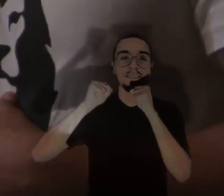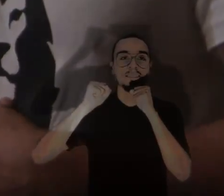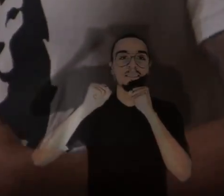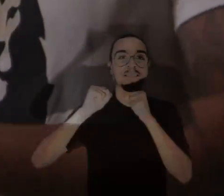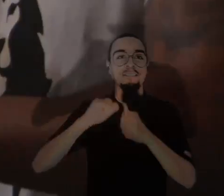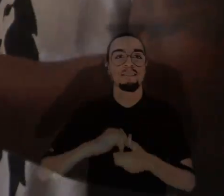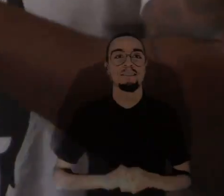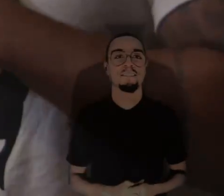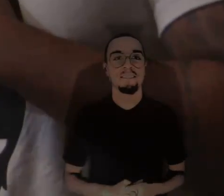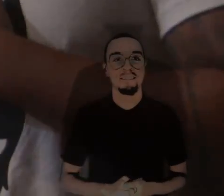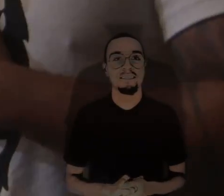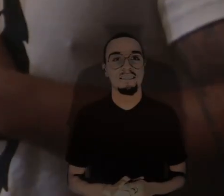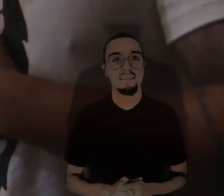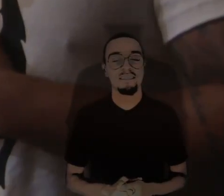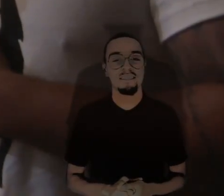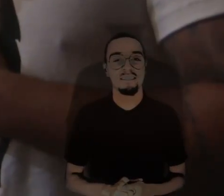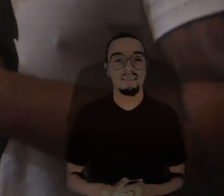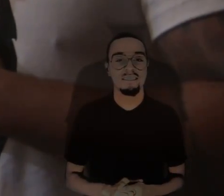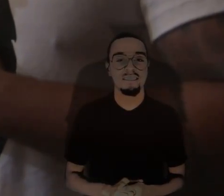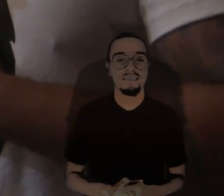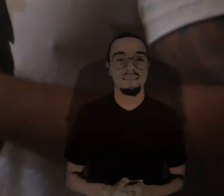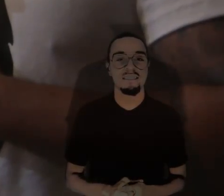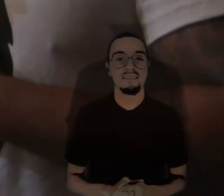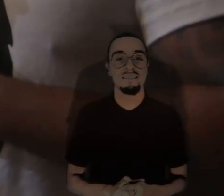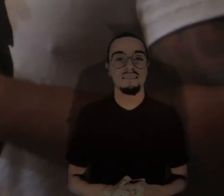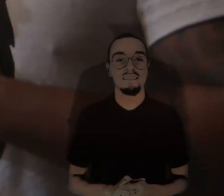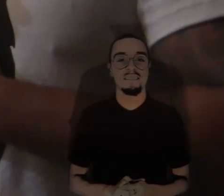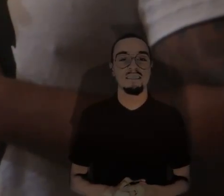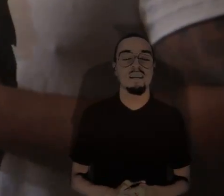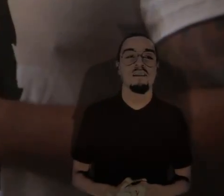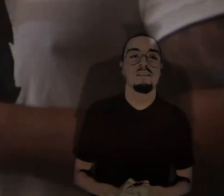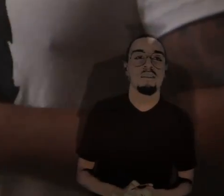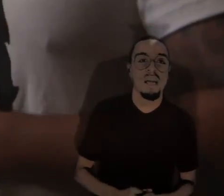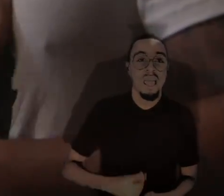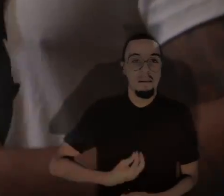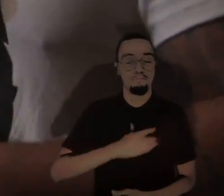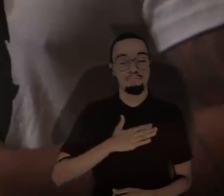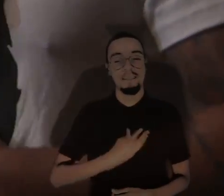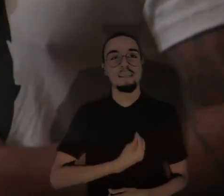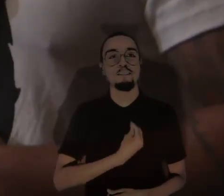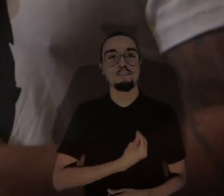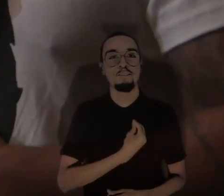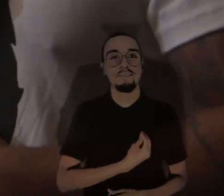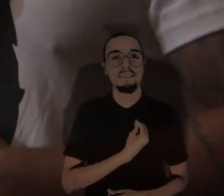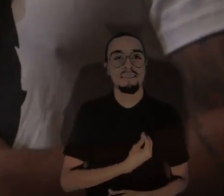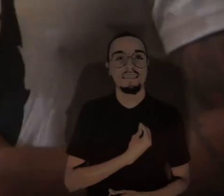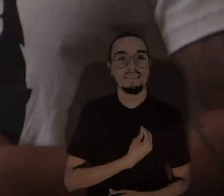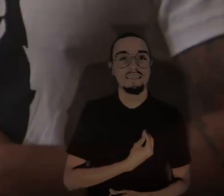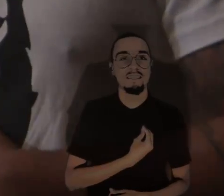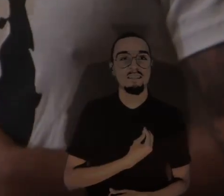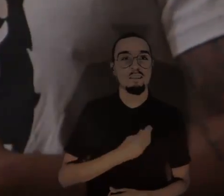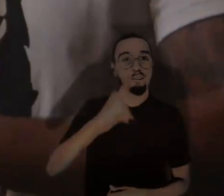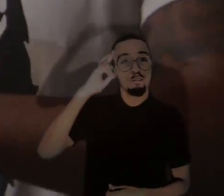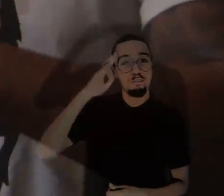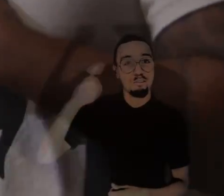Coloca as duas mãos. Diga bem alto: enquanto eu viver, o Senhor será minha